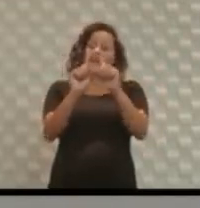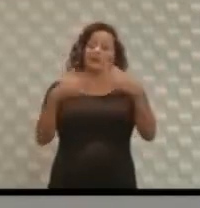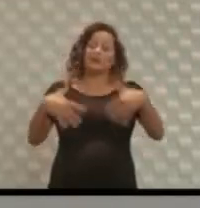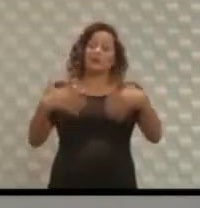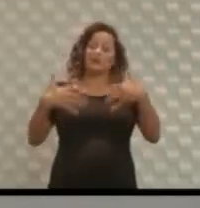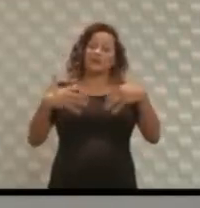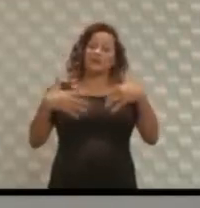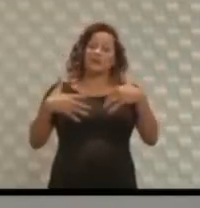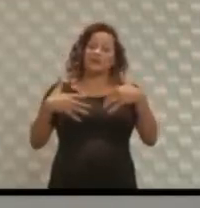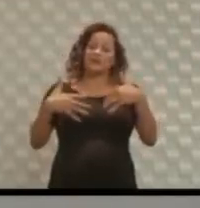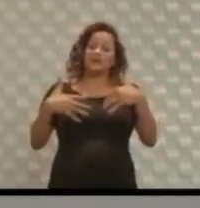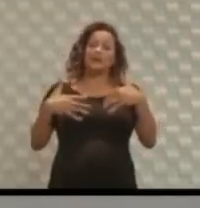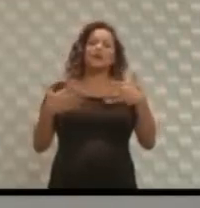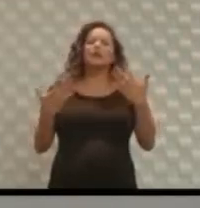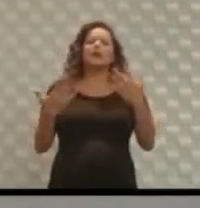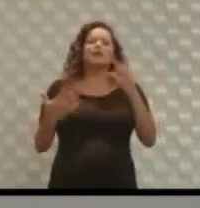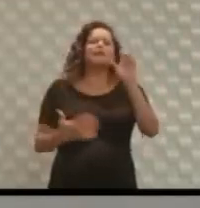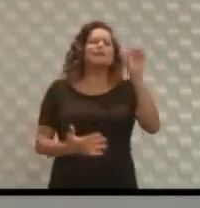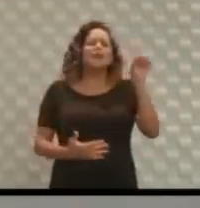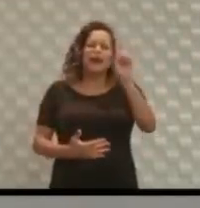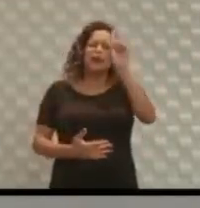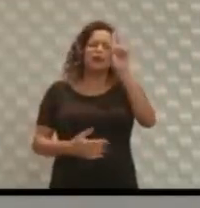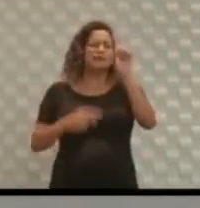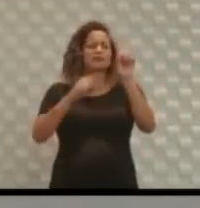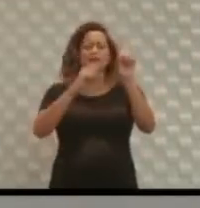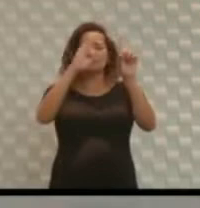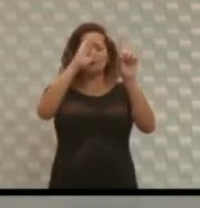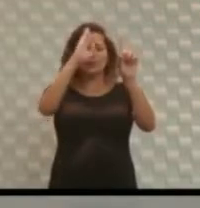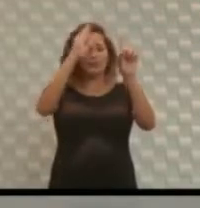que ser a prioridade máxima na sua vida, para que